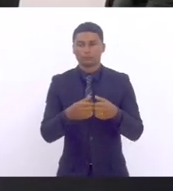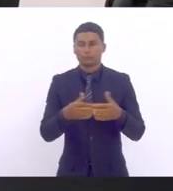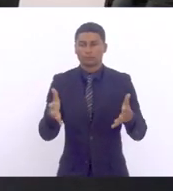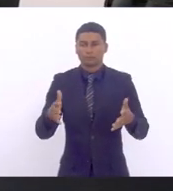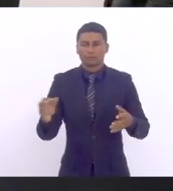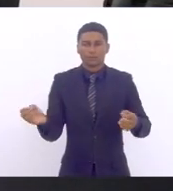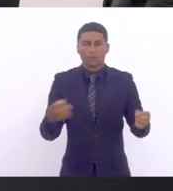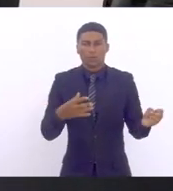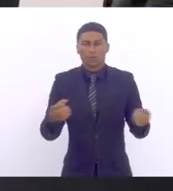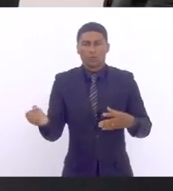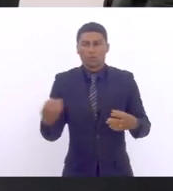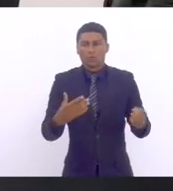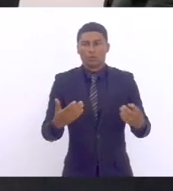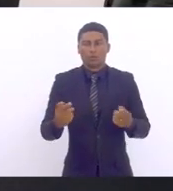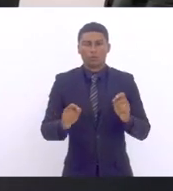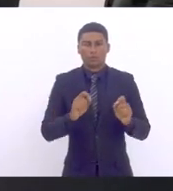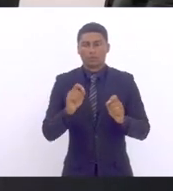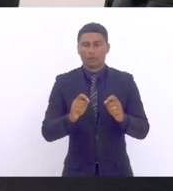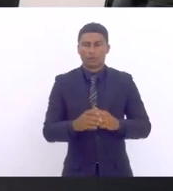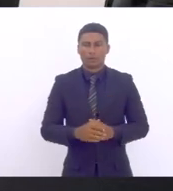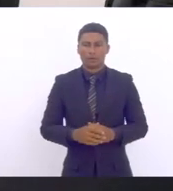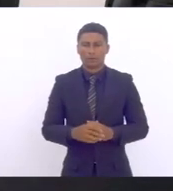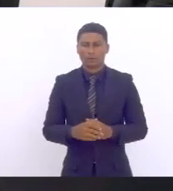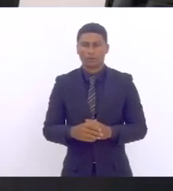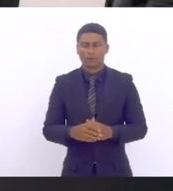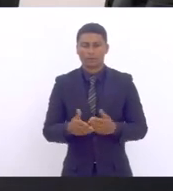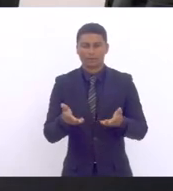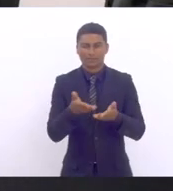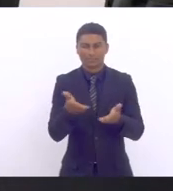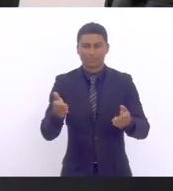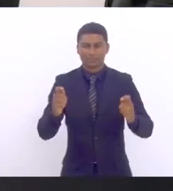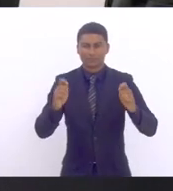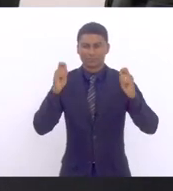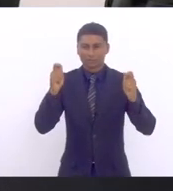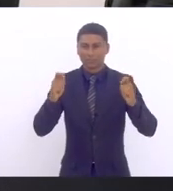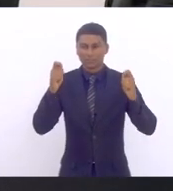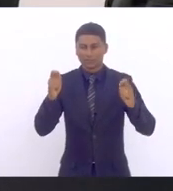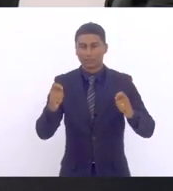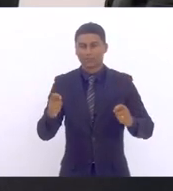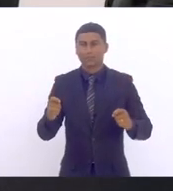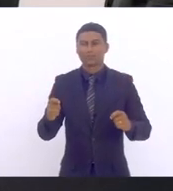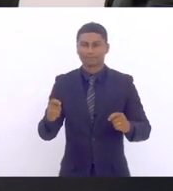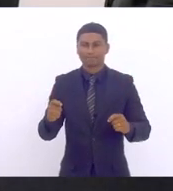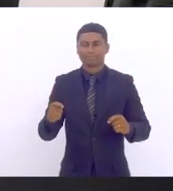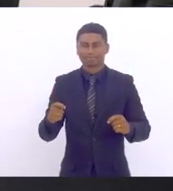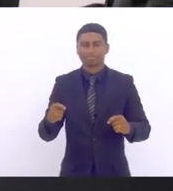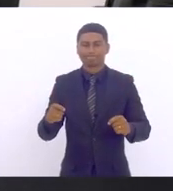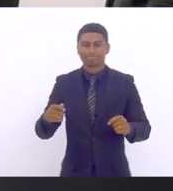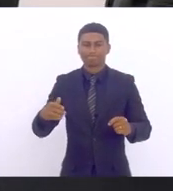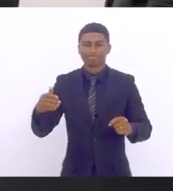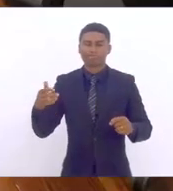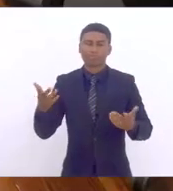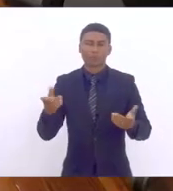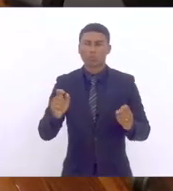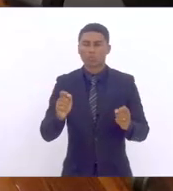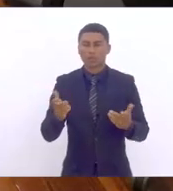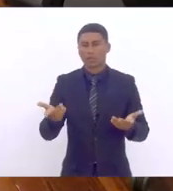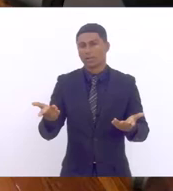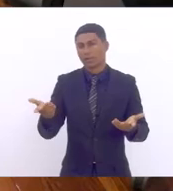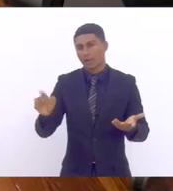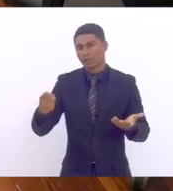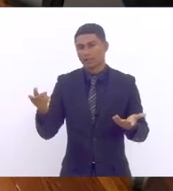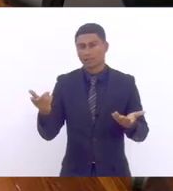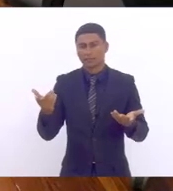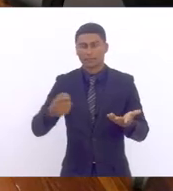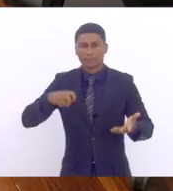abrir possibilidades de que as torcidas intervenham diretamente nesse processo, as questões alternativas à